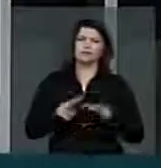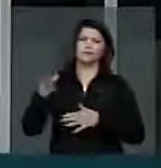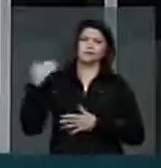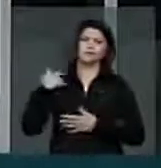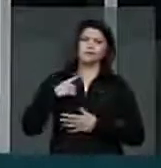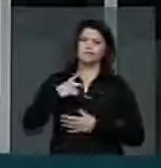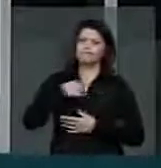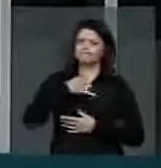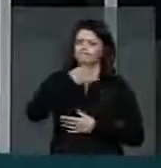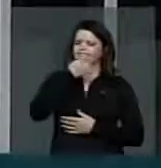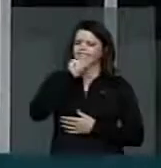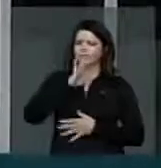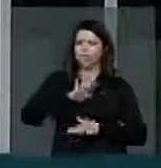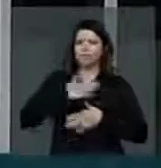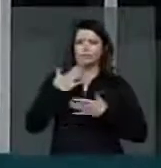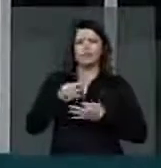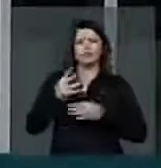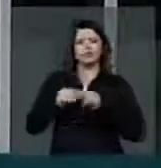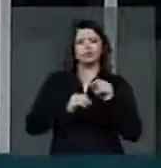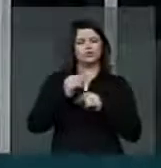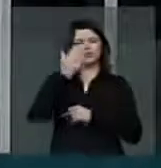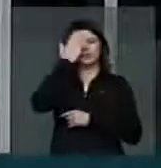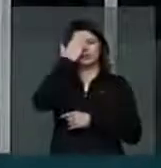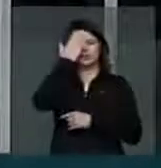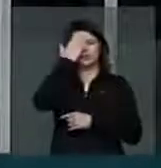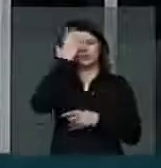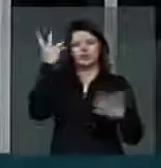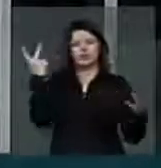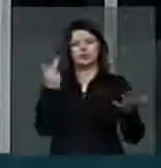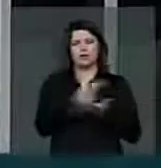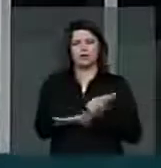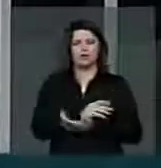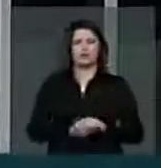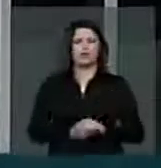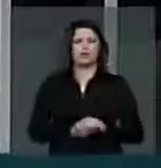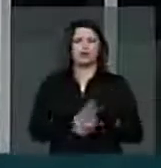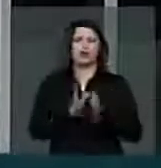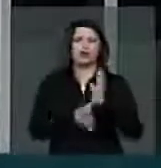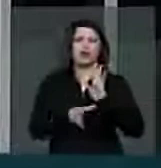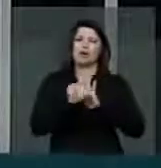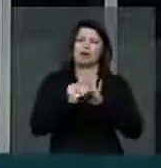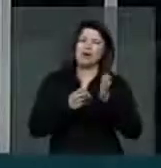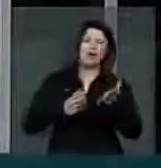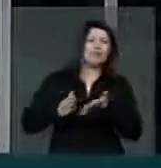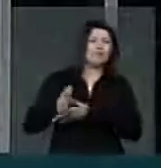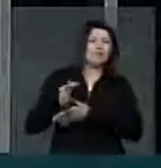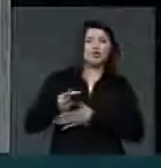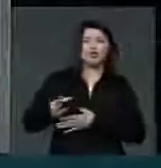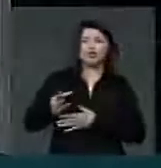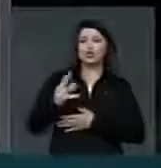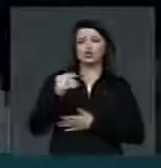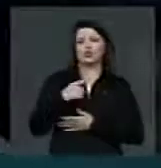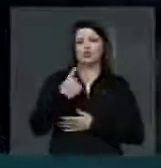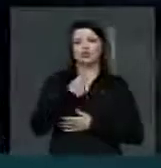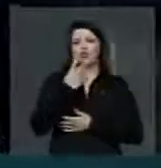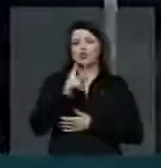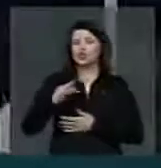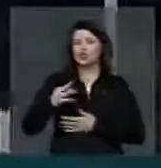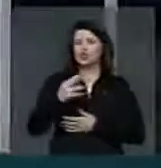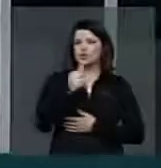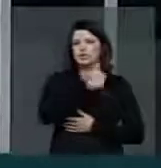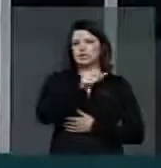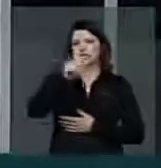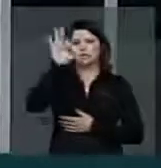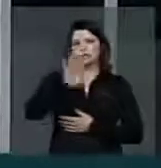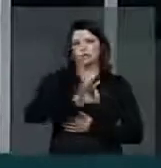a triste surpresa de saber que aquela emenda aprovada por todos nós, foi por unanimidade,